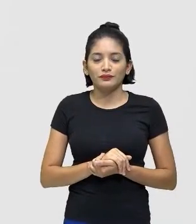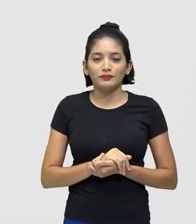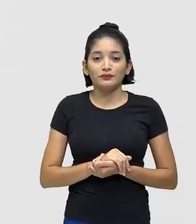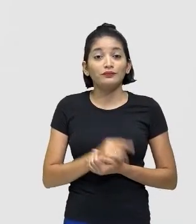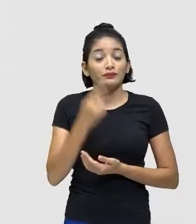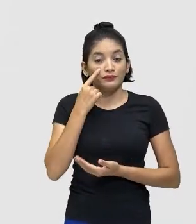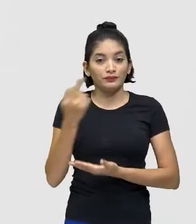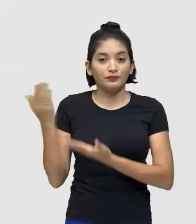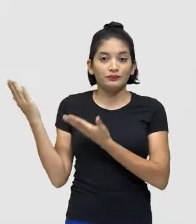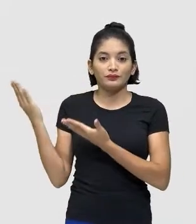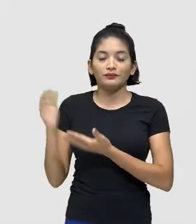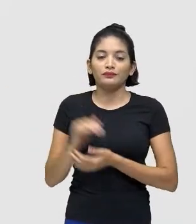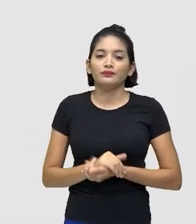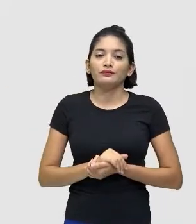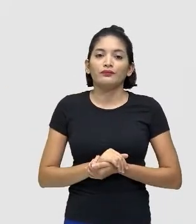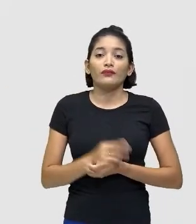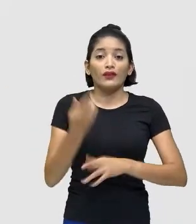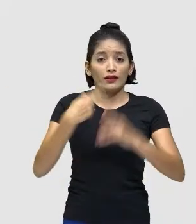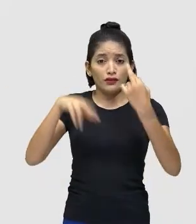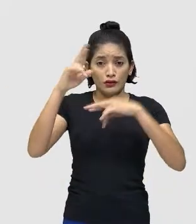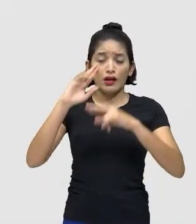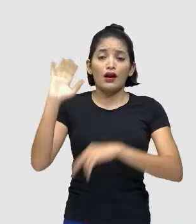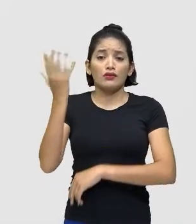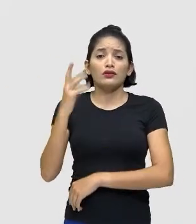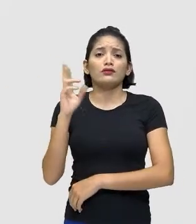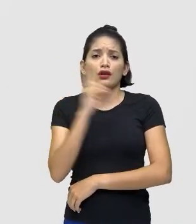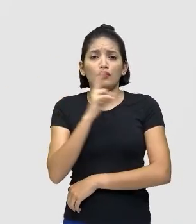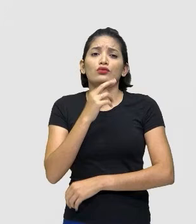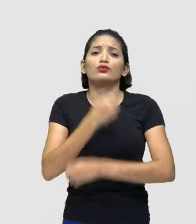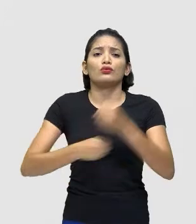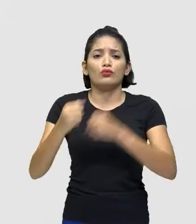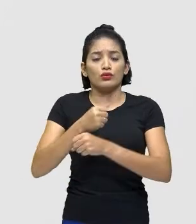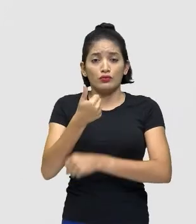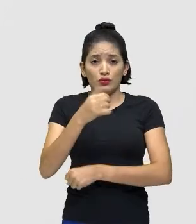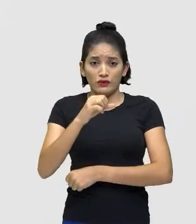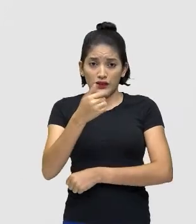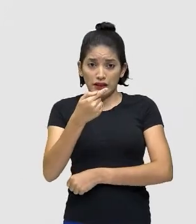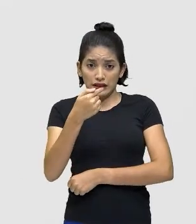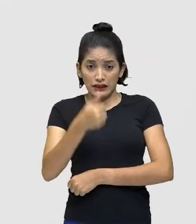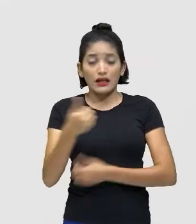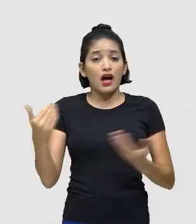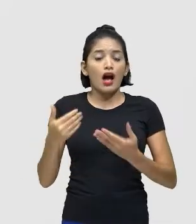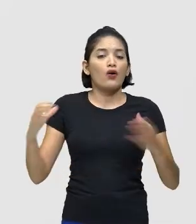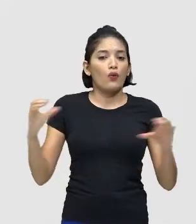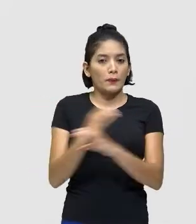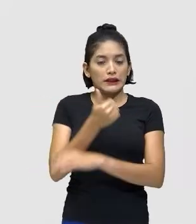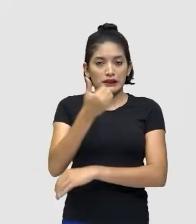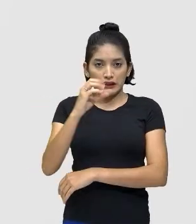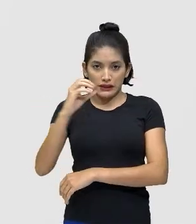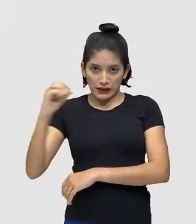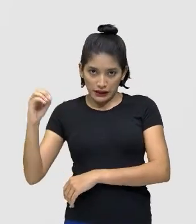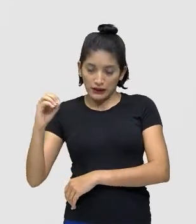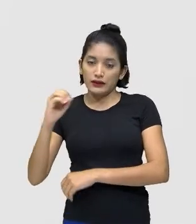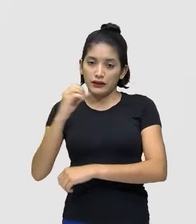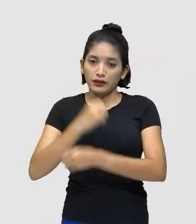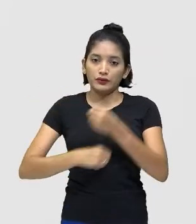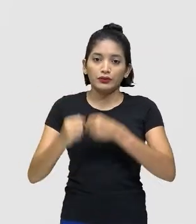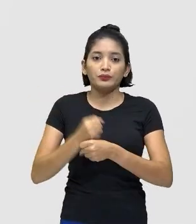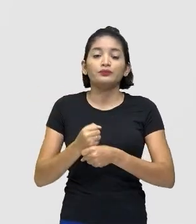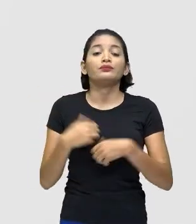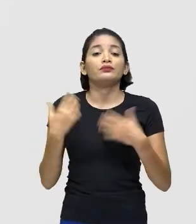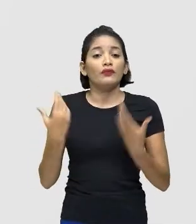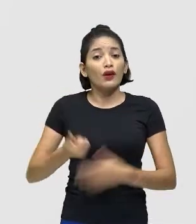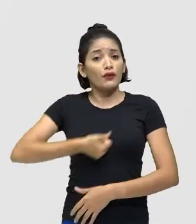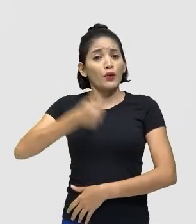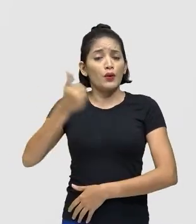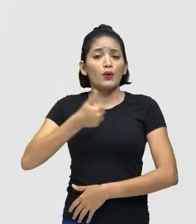Vamos lá? A revolução ocorrida na Rússia em 1917 está completando 100 anos. Foi, efetivamente,